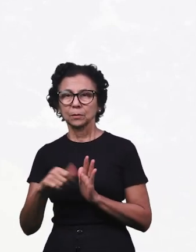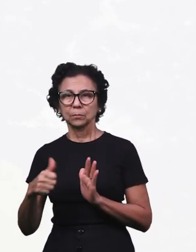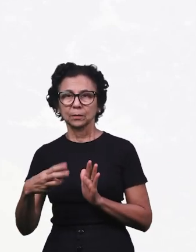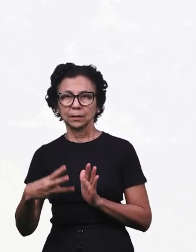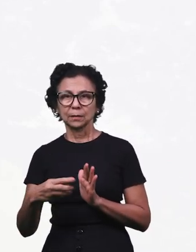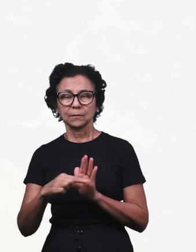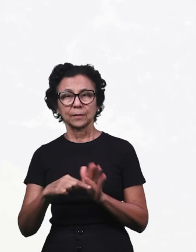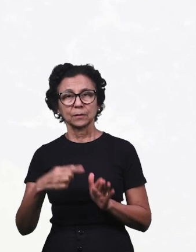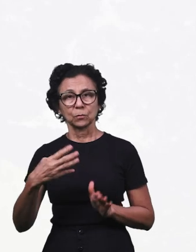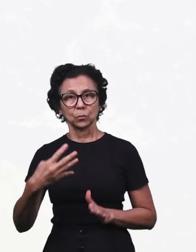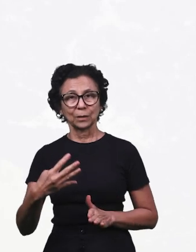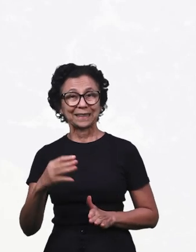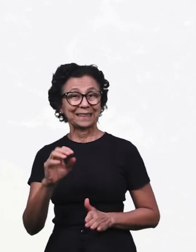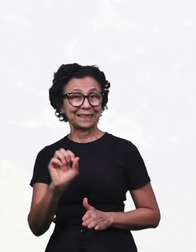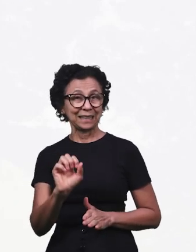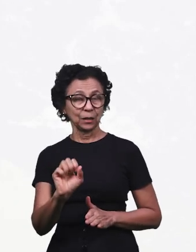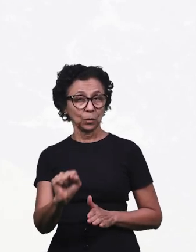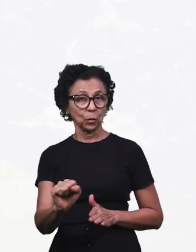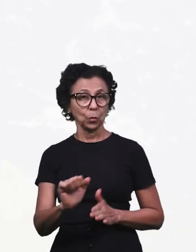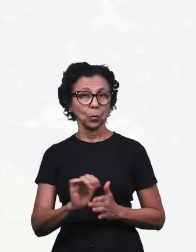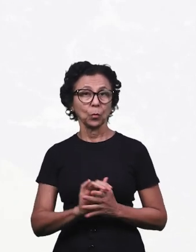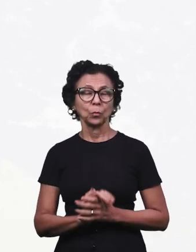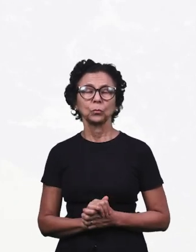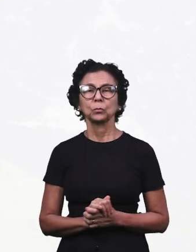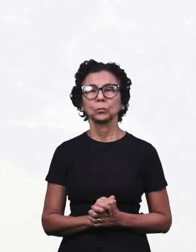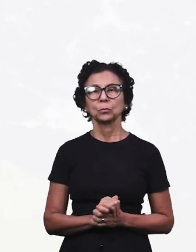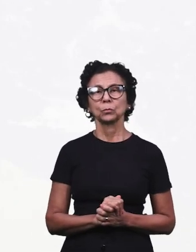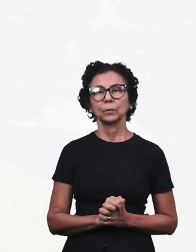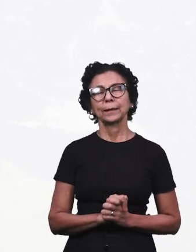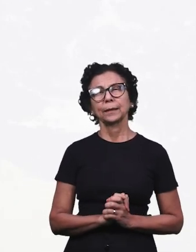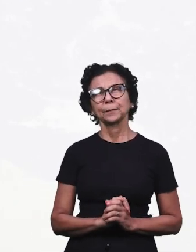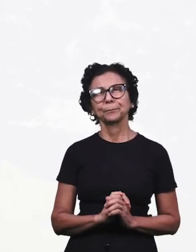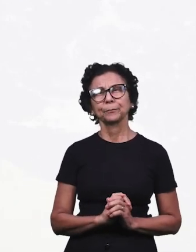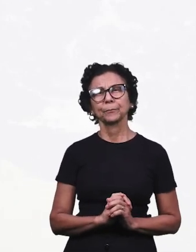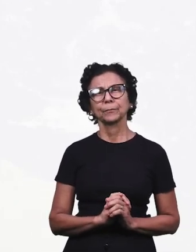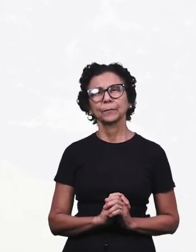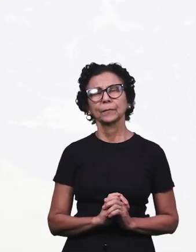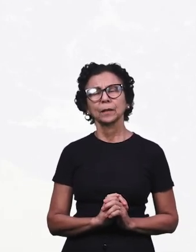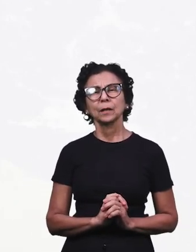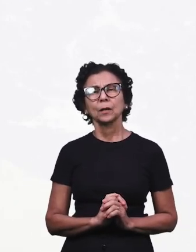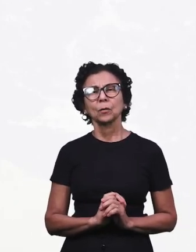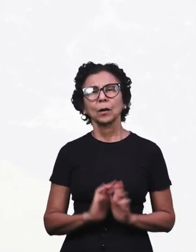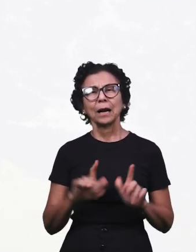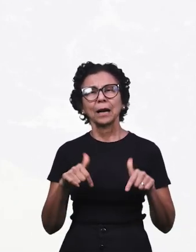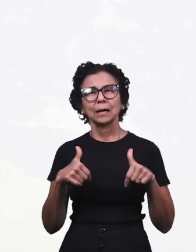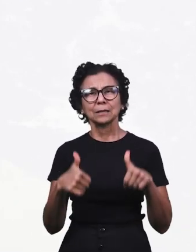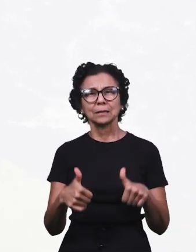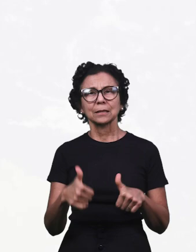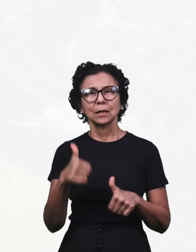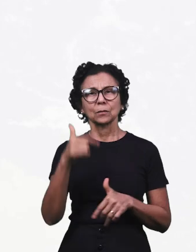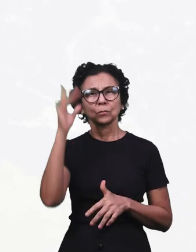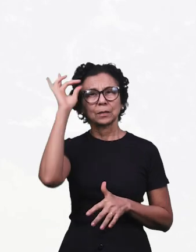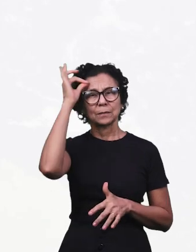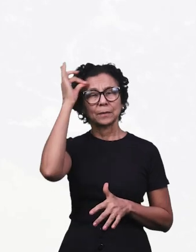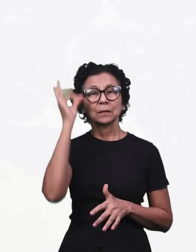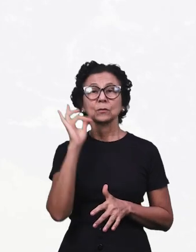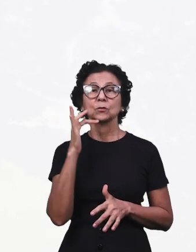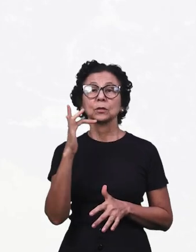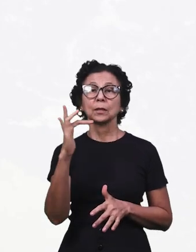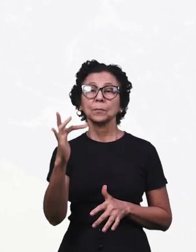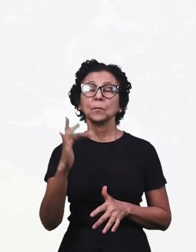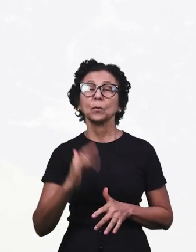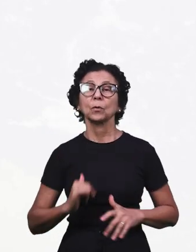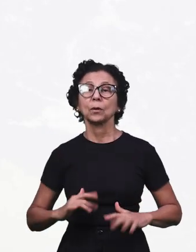verso 48, quanto à operação do espírito de temor na igreja de Laodiceia.